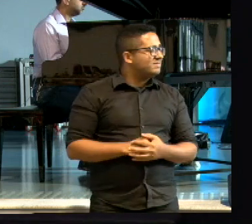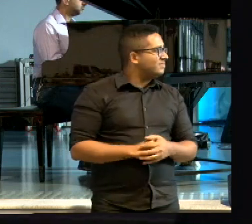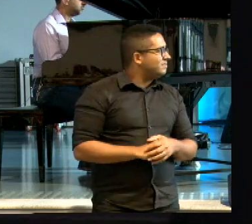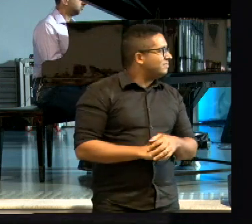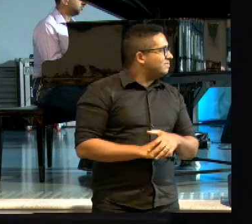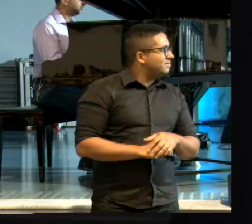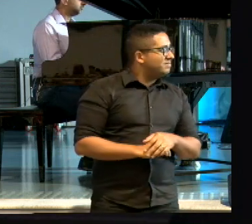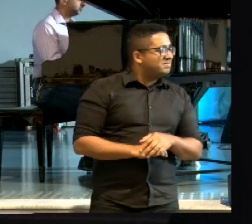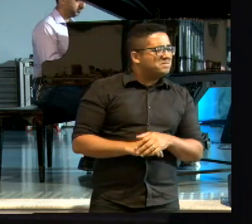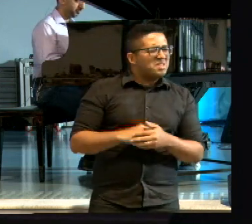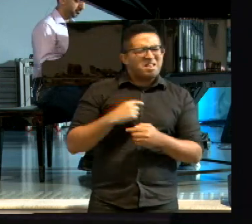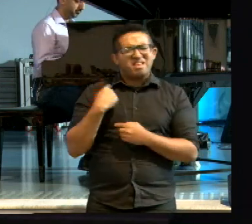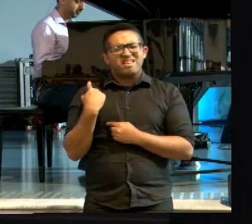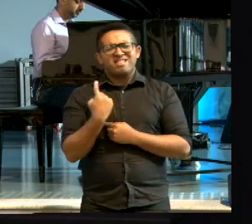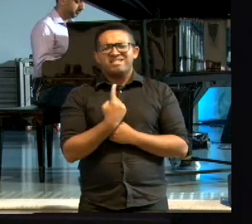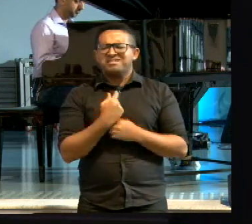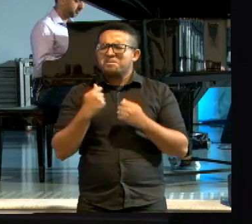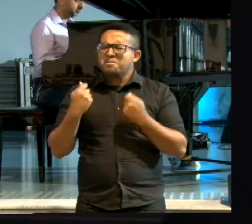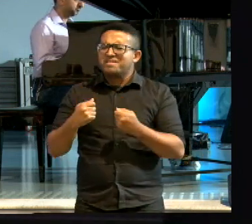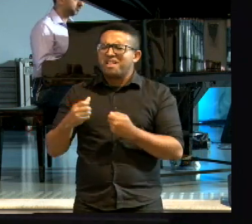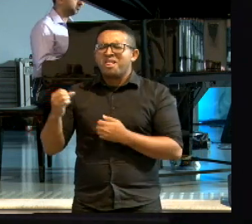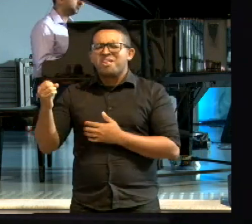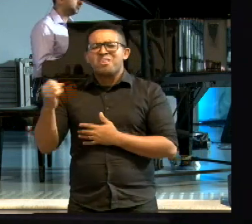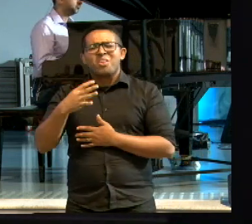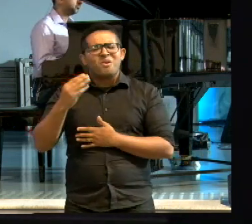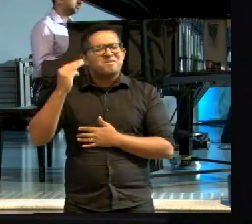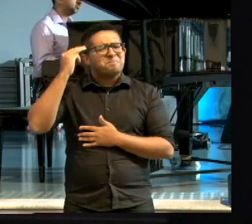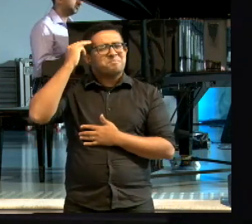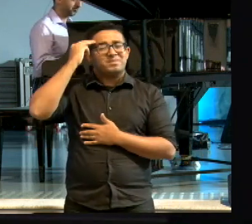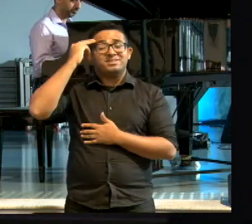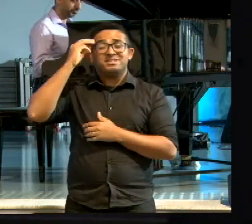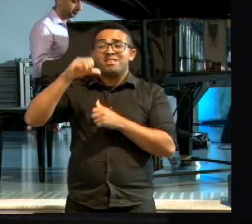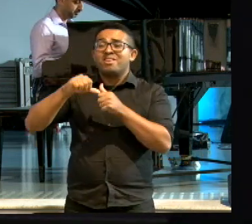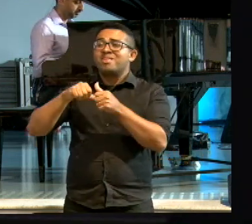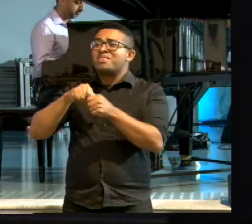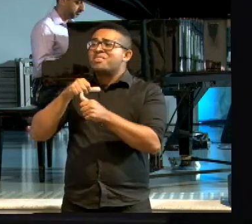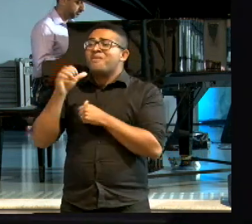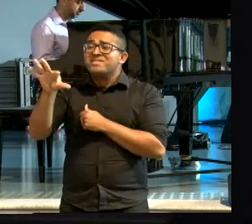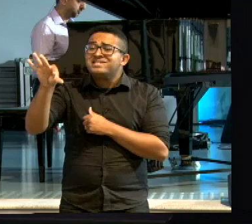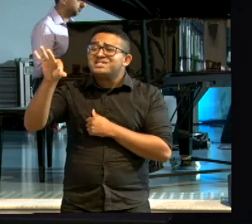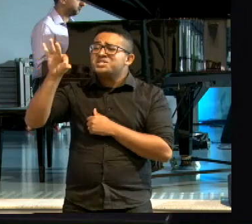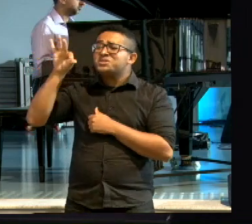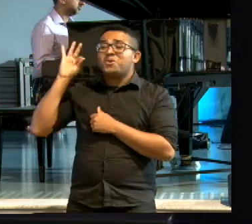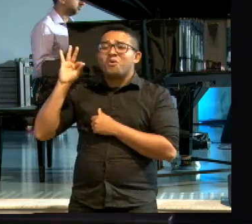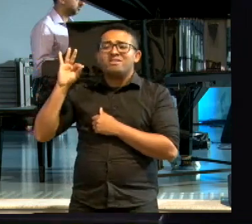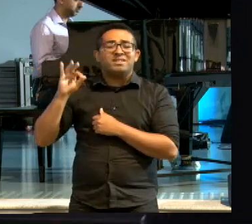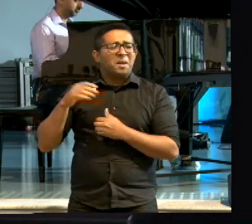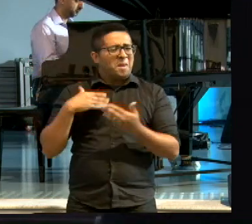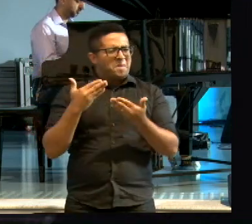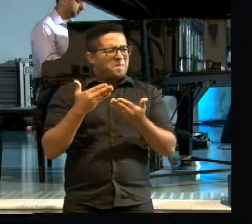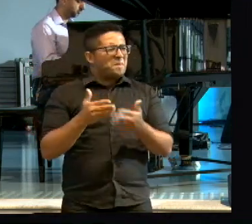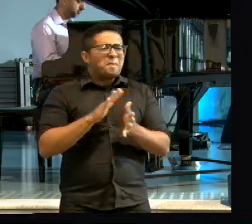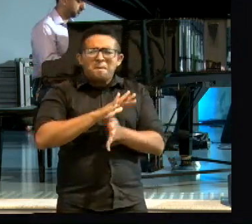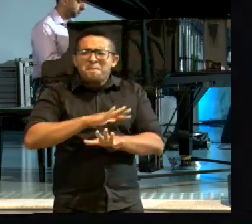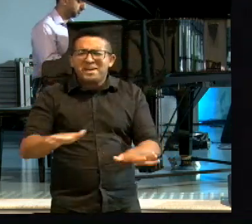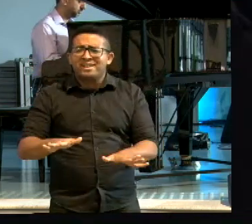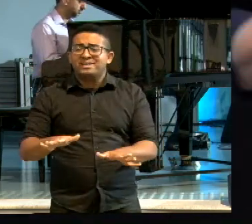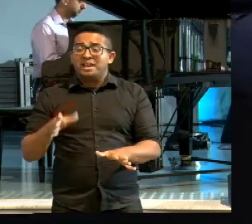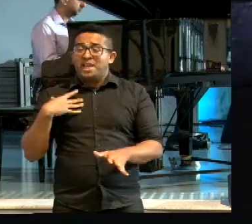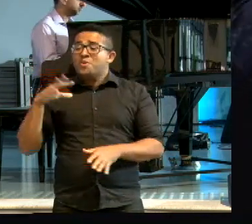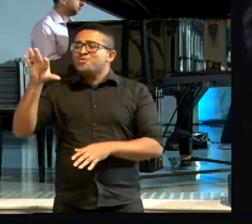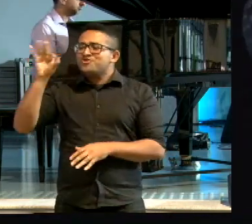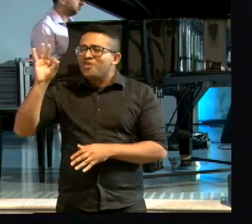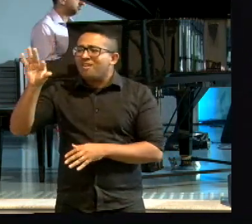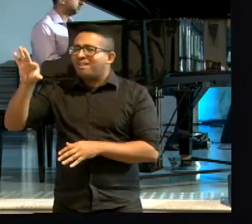Nós precisamos de uma nova mentalidade, de uma nova atitude. Nós precisamos parar de selecionar que parte